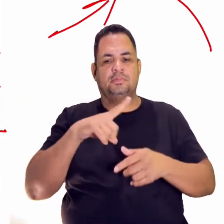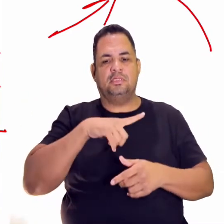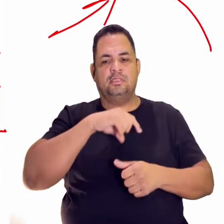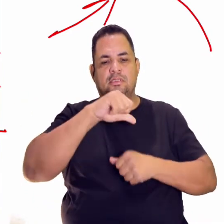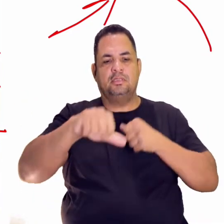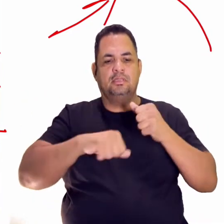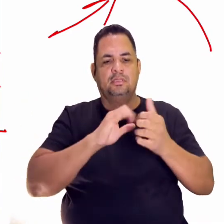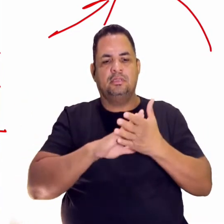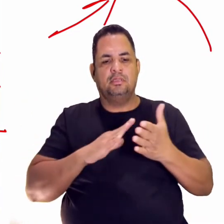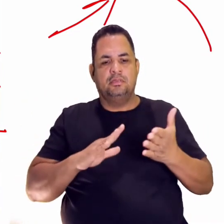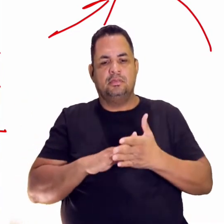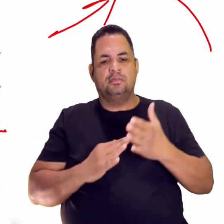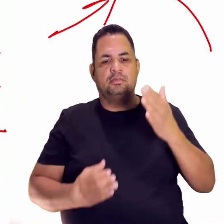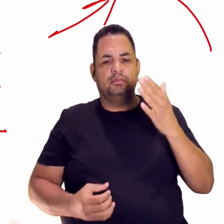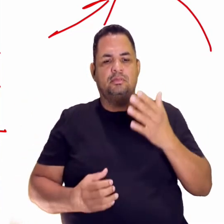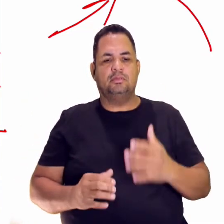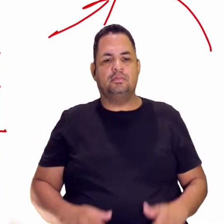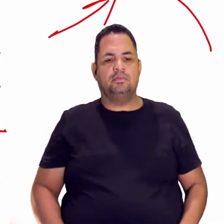transformações até